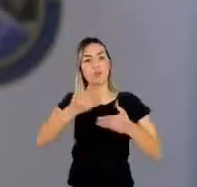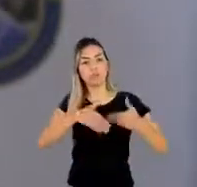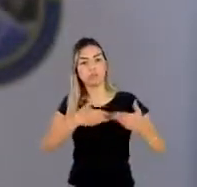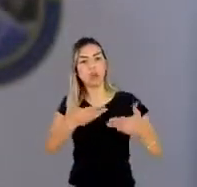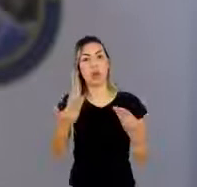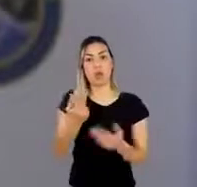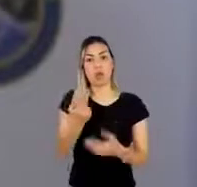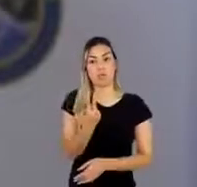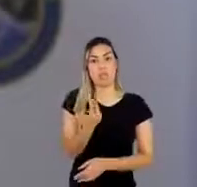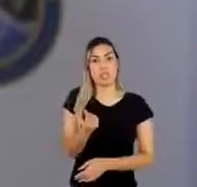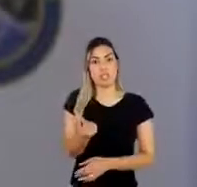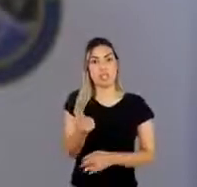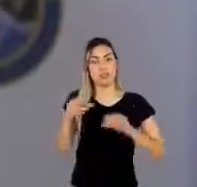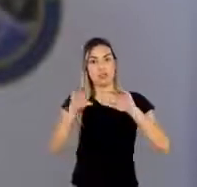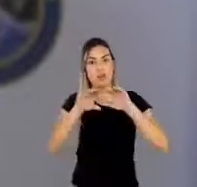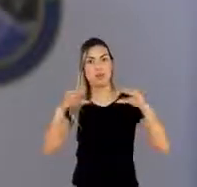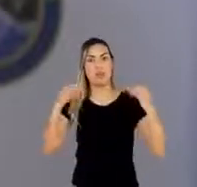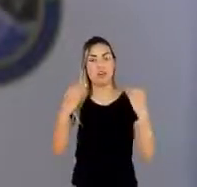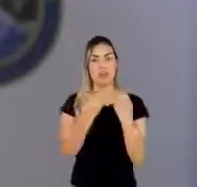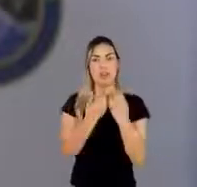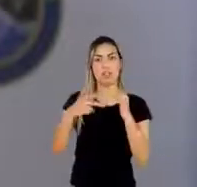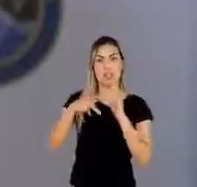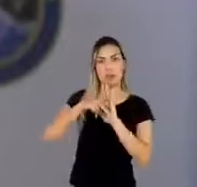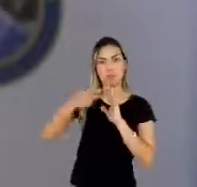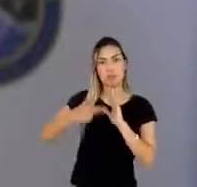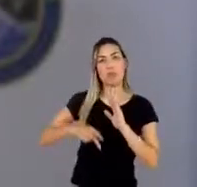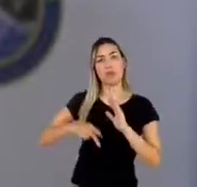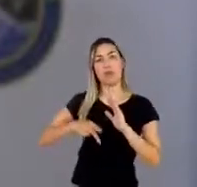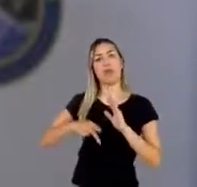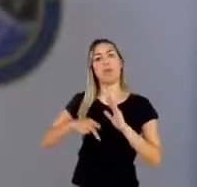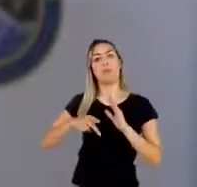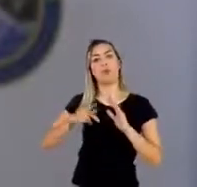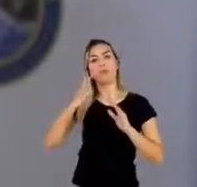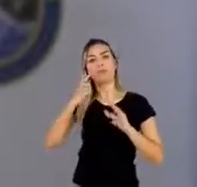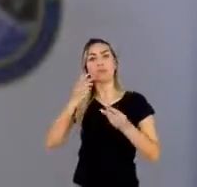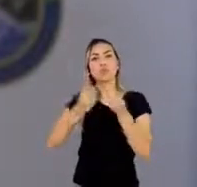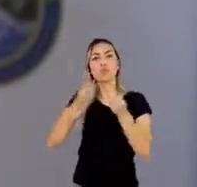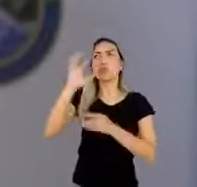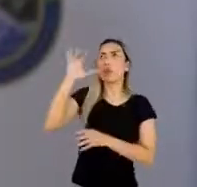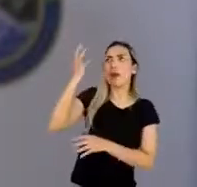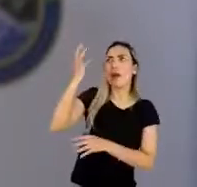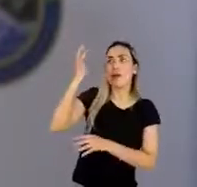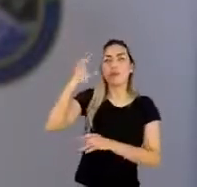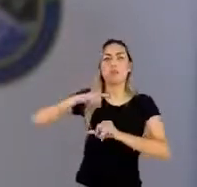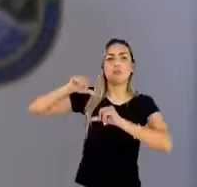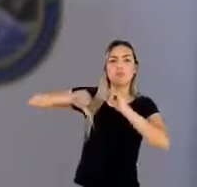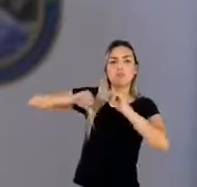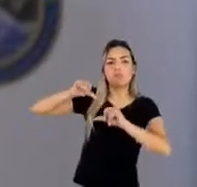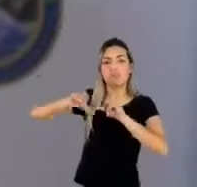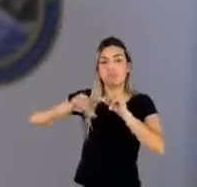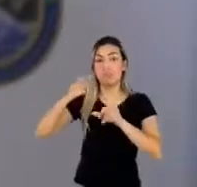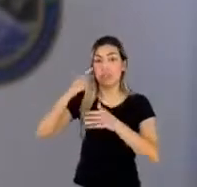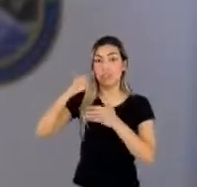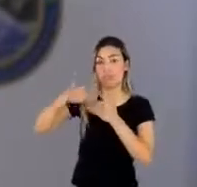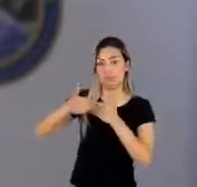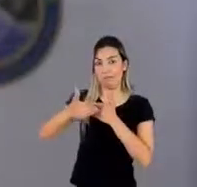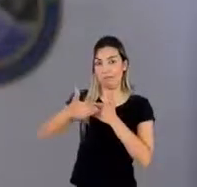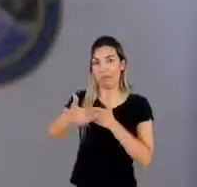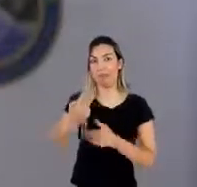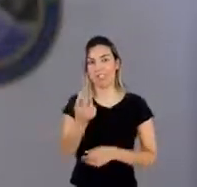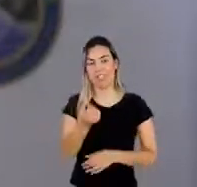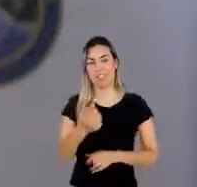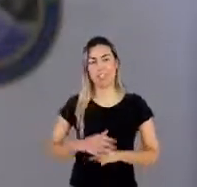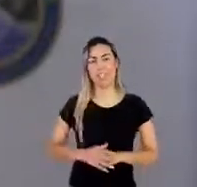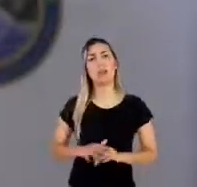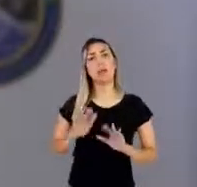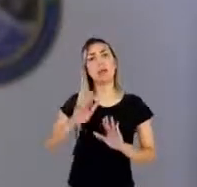conferência das Nações Unidas sobre as mudanças climáticas a cop 26 e o